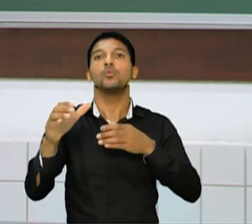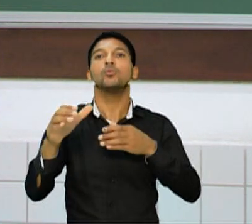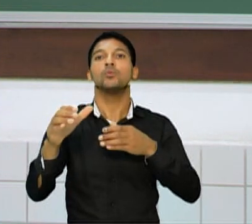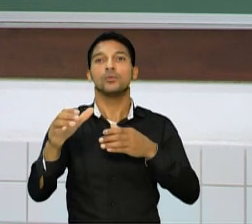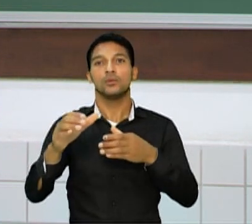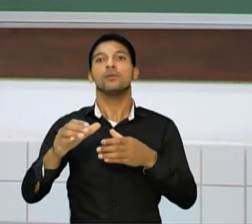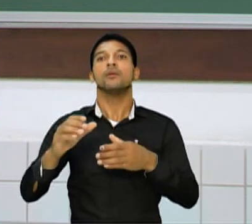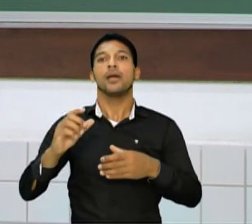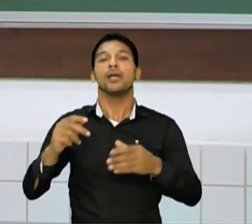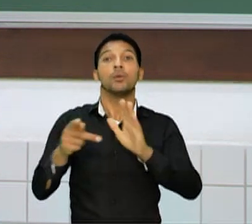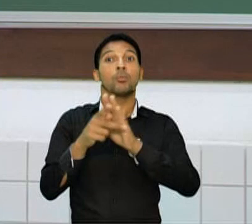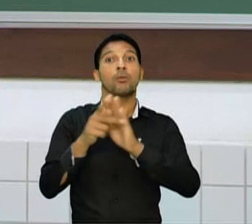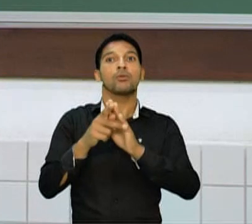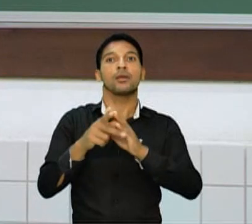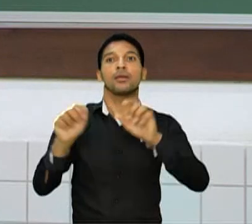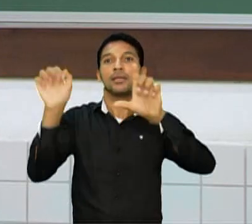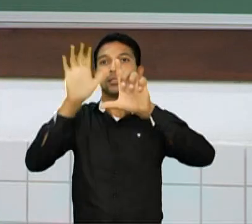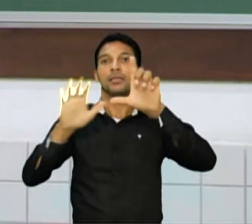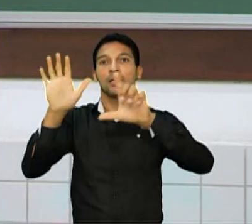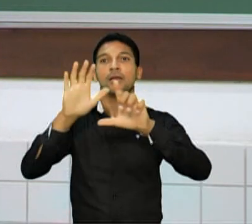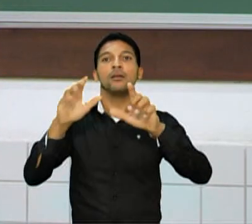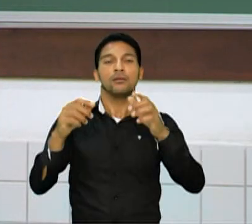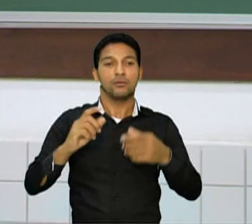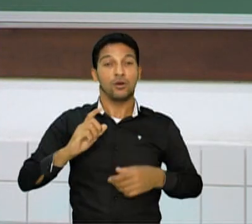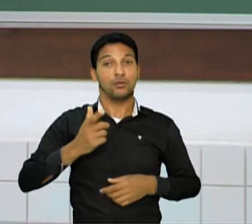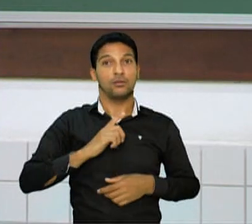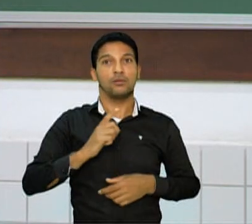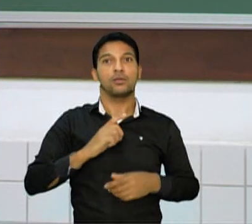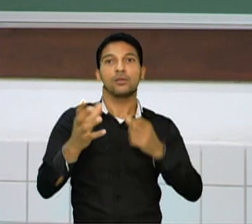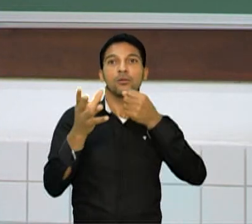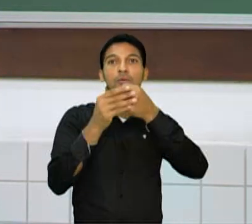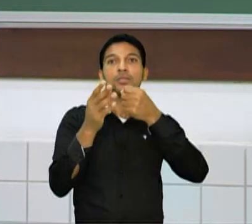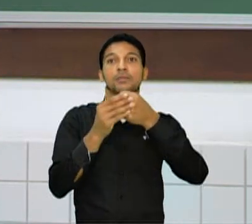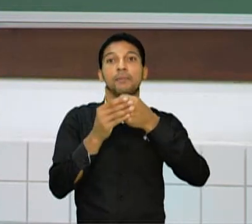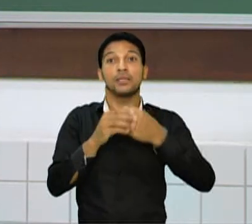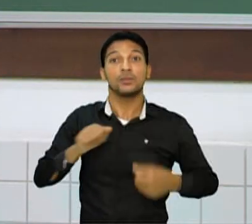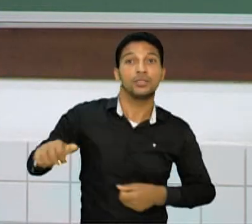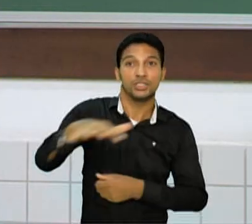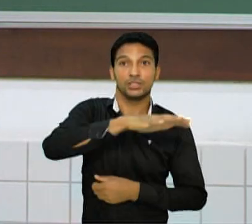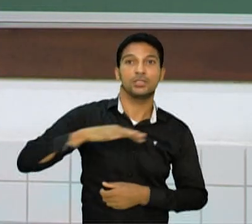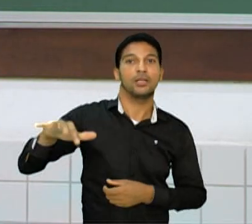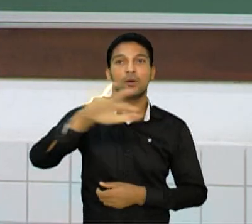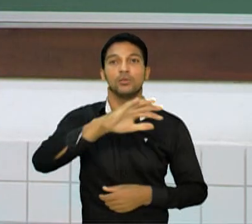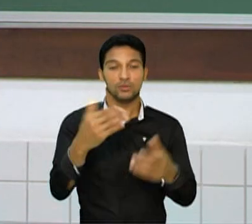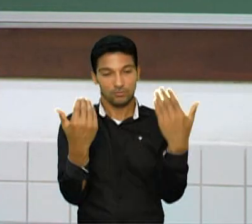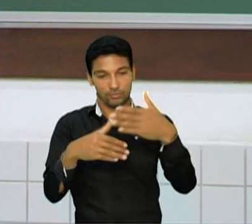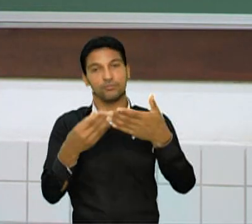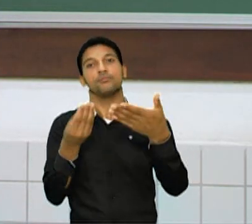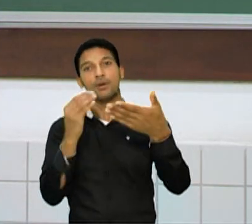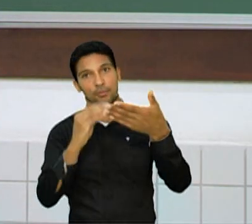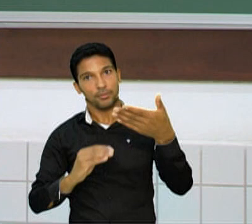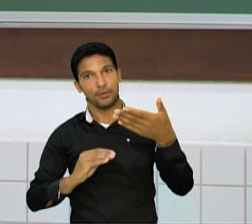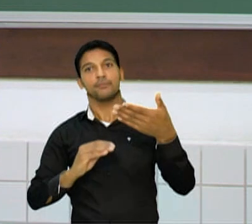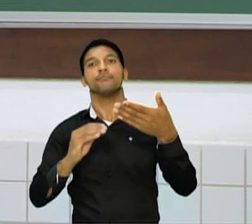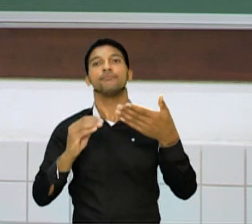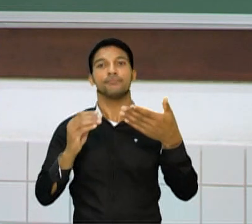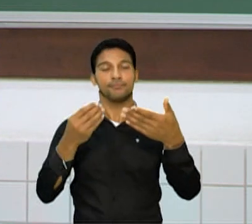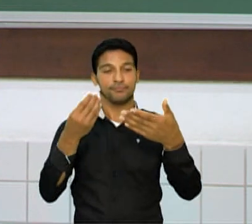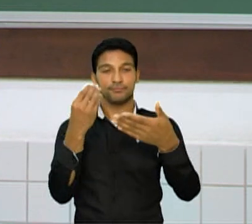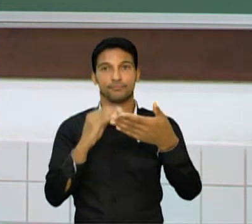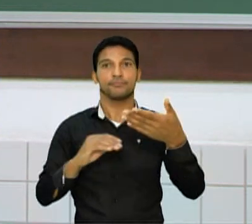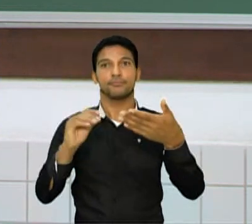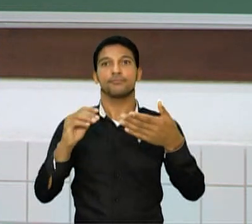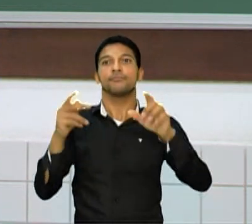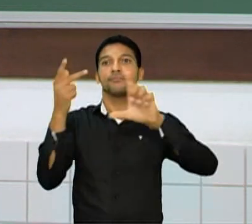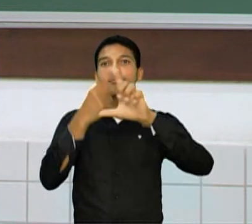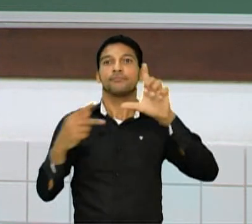conhecimentos gerais. Então, esses assuntos nossos, bem pertinentes com essa sistemática conceituação. Mas, na charge